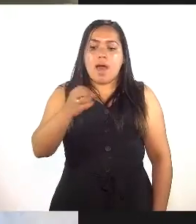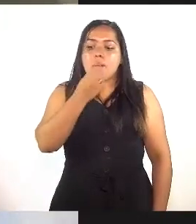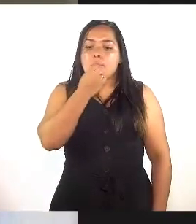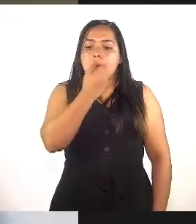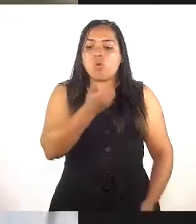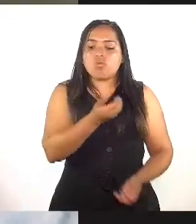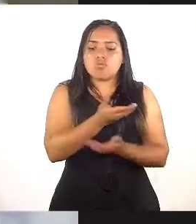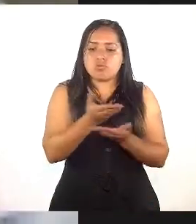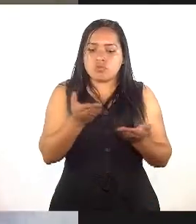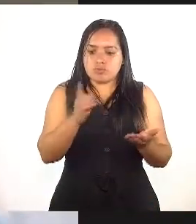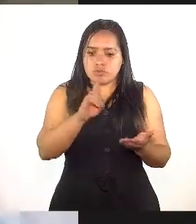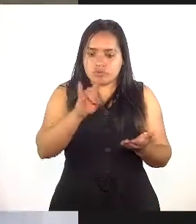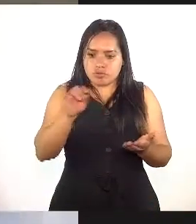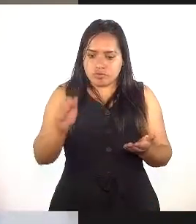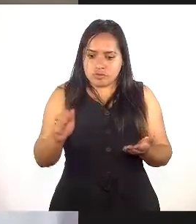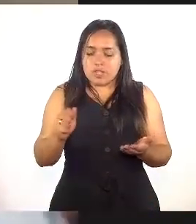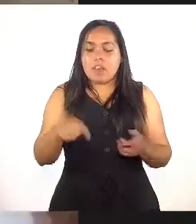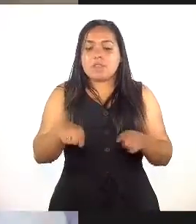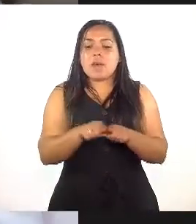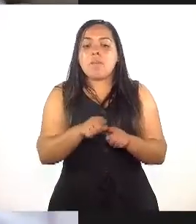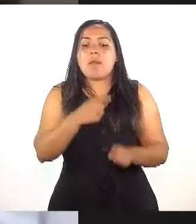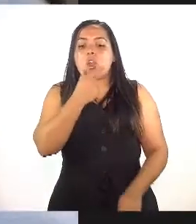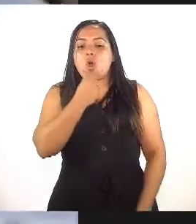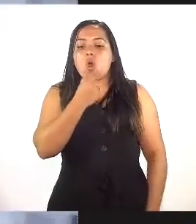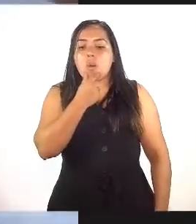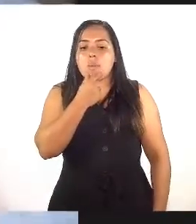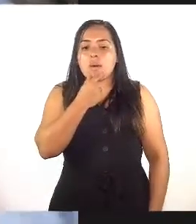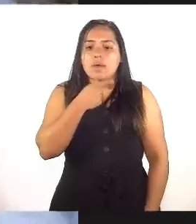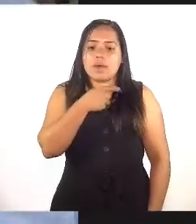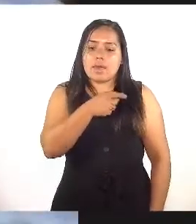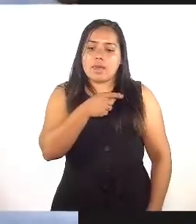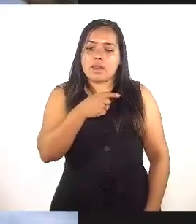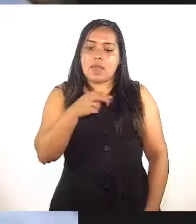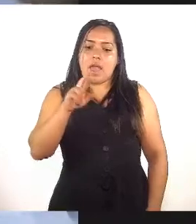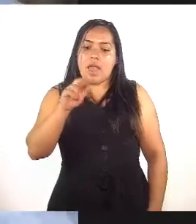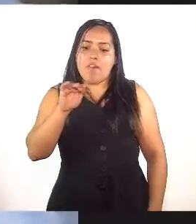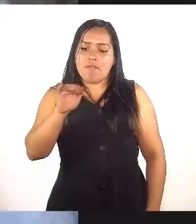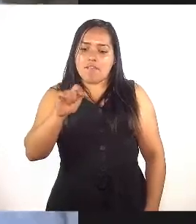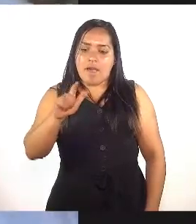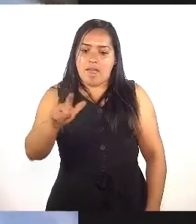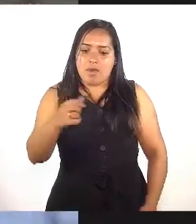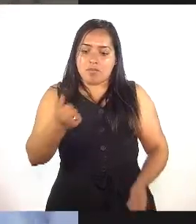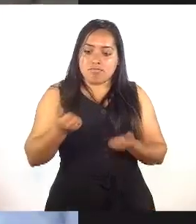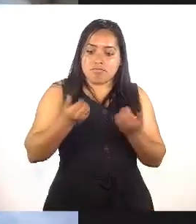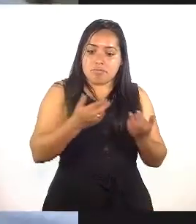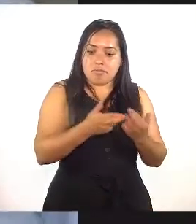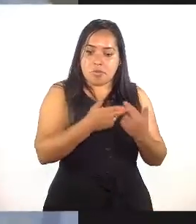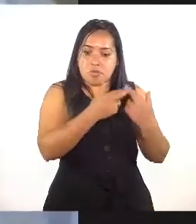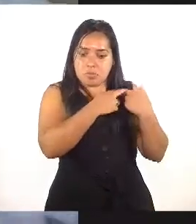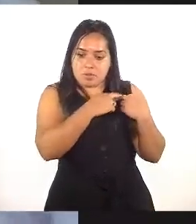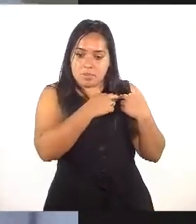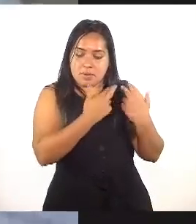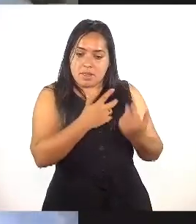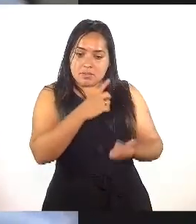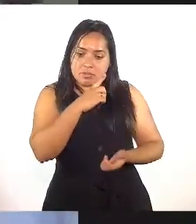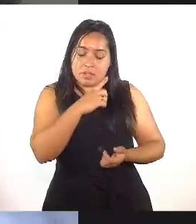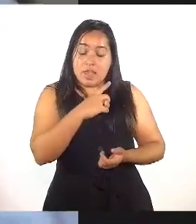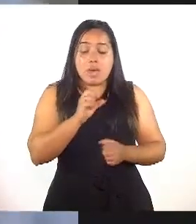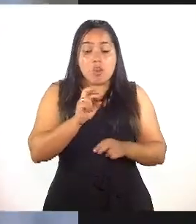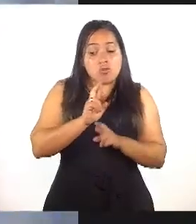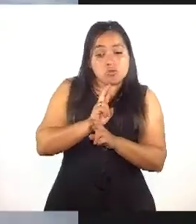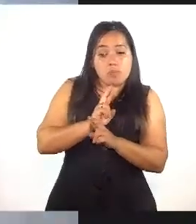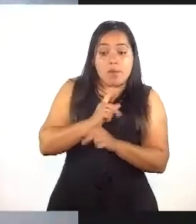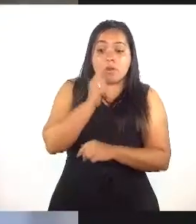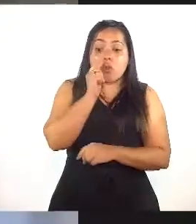doutor Rafael, que está sendo sabatinado. E espero que o senhor venha corresponder aos anseios do